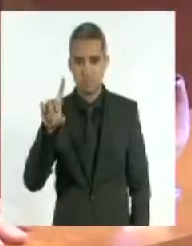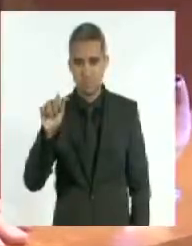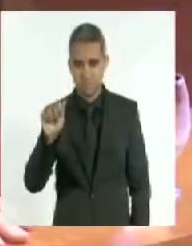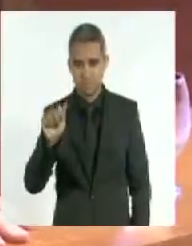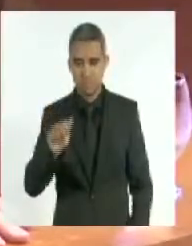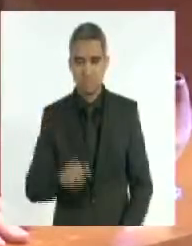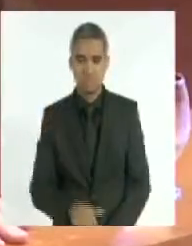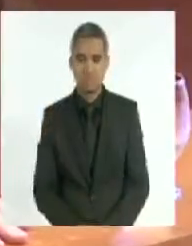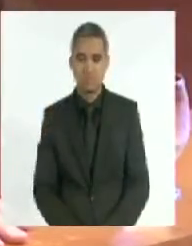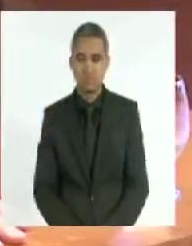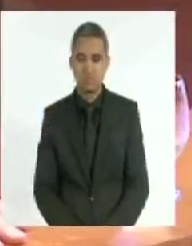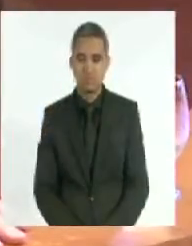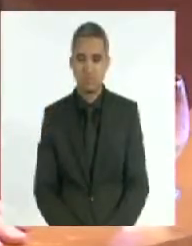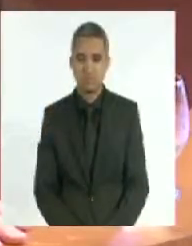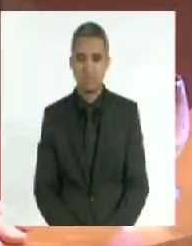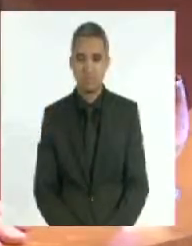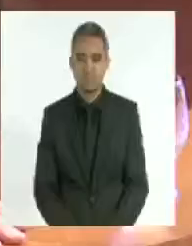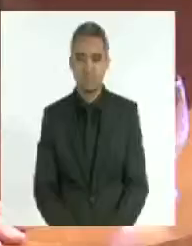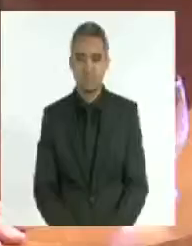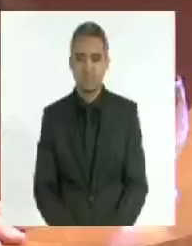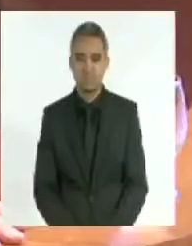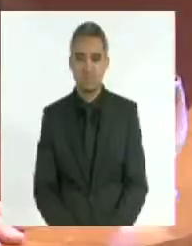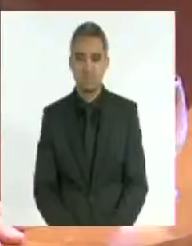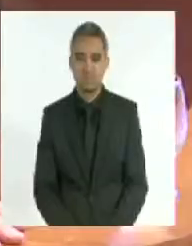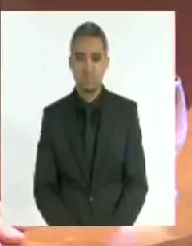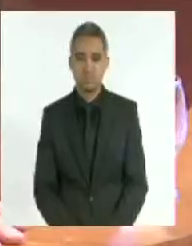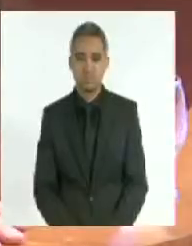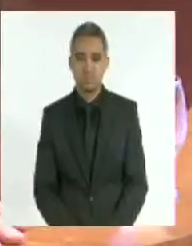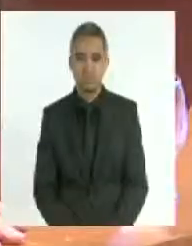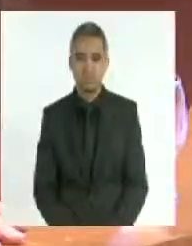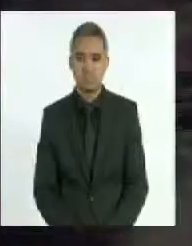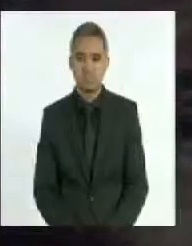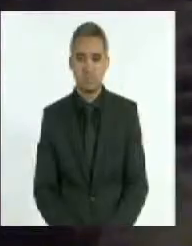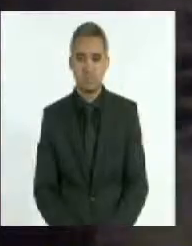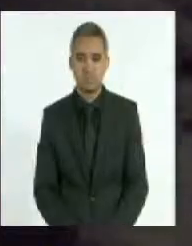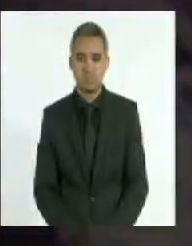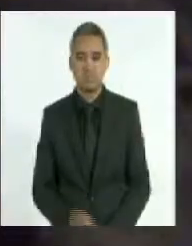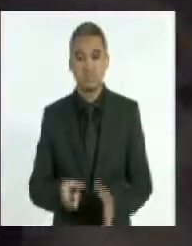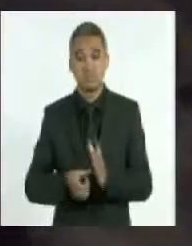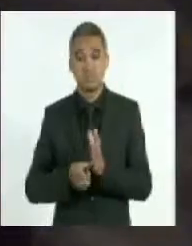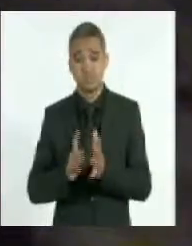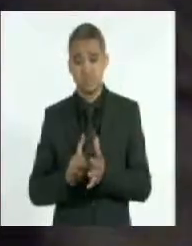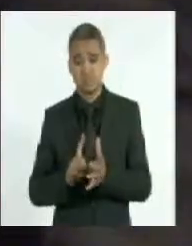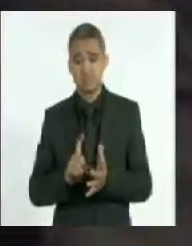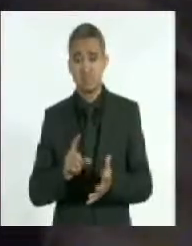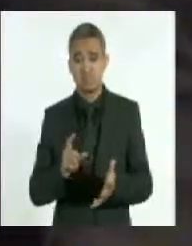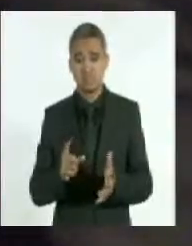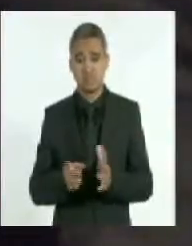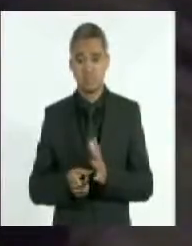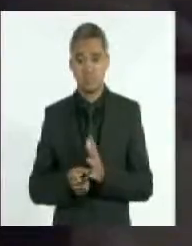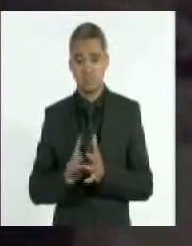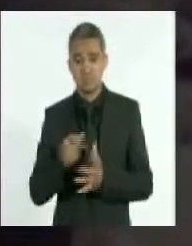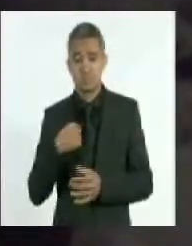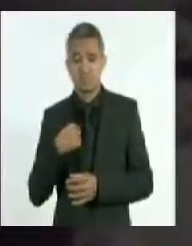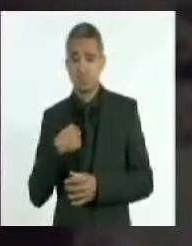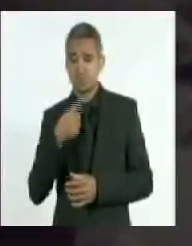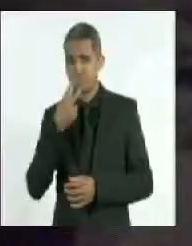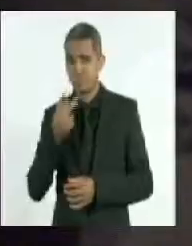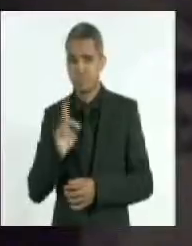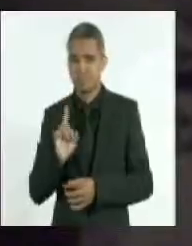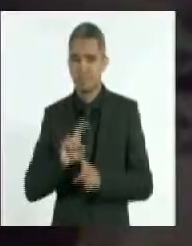Muito mais do que uma parte. Tenho consideração por Vossa Excelência. Eu já havia desistido, mas porque achei Vossa Excelência brilhante no